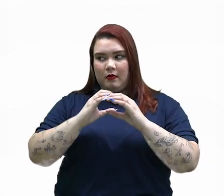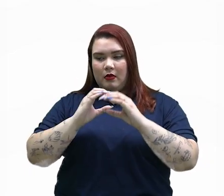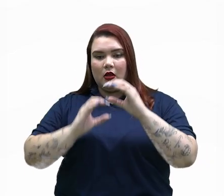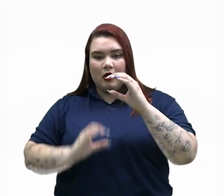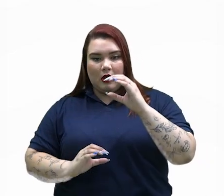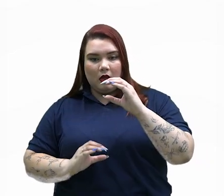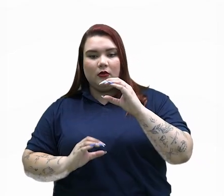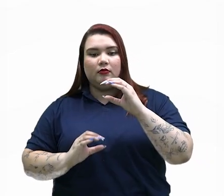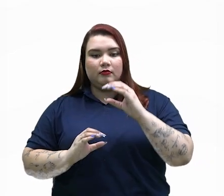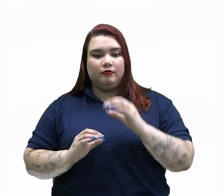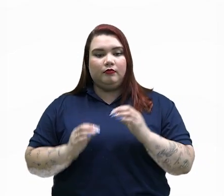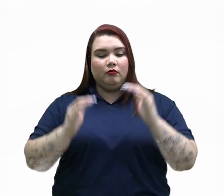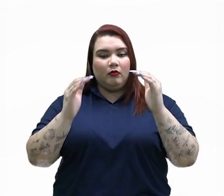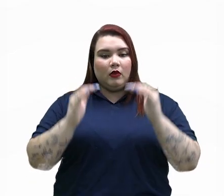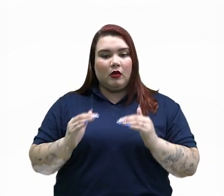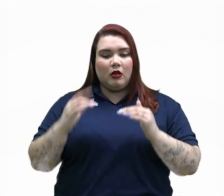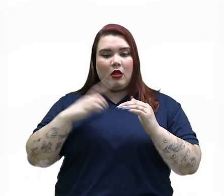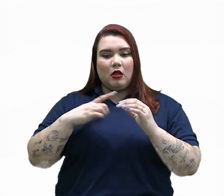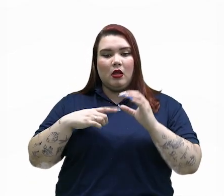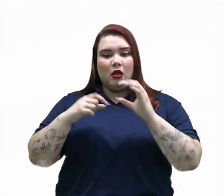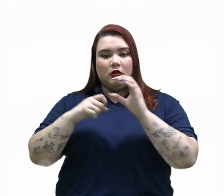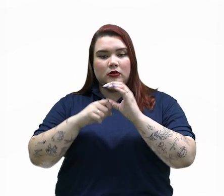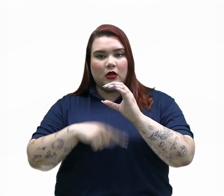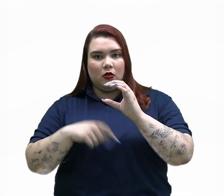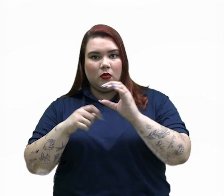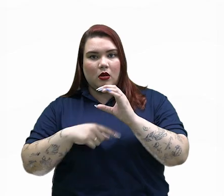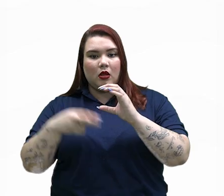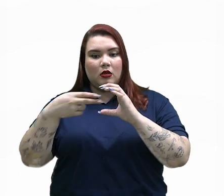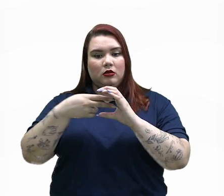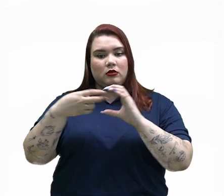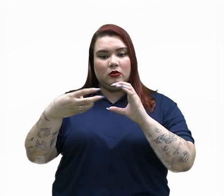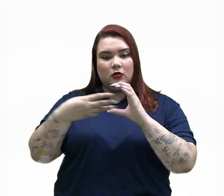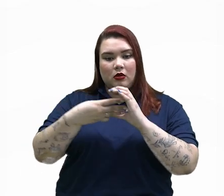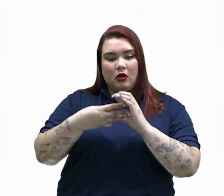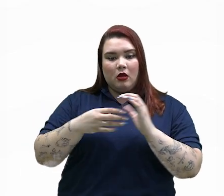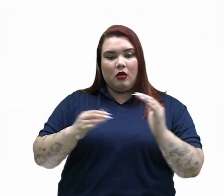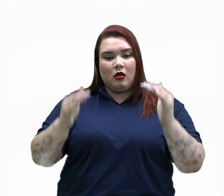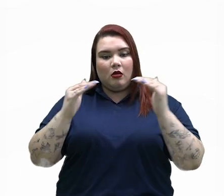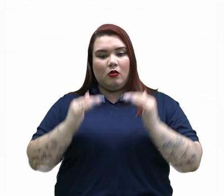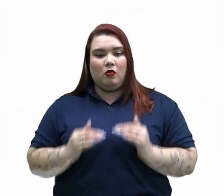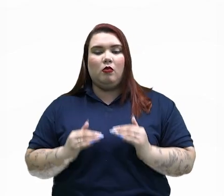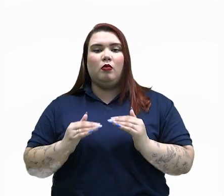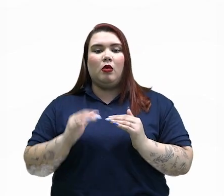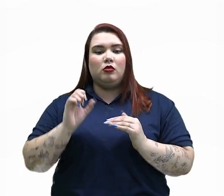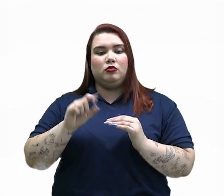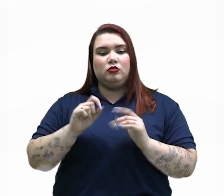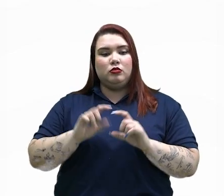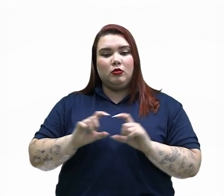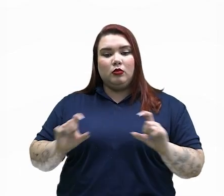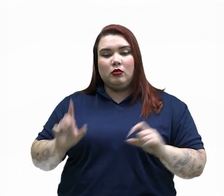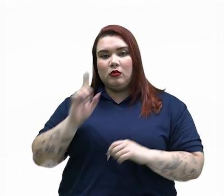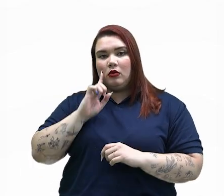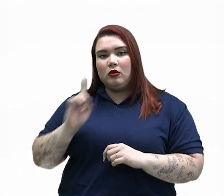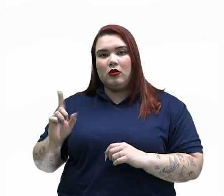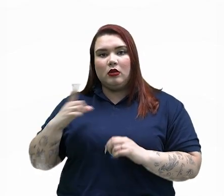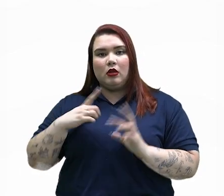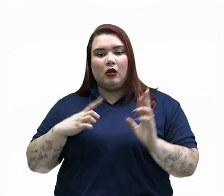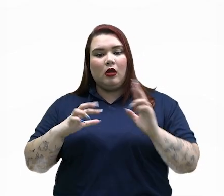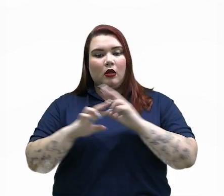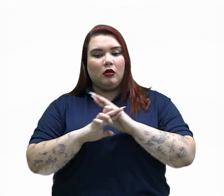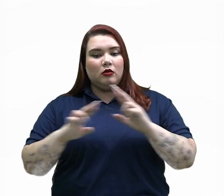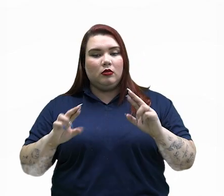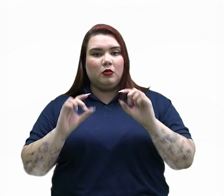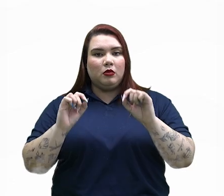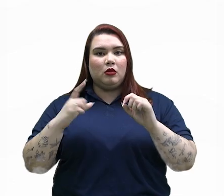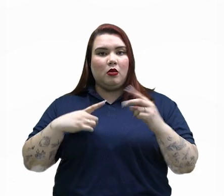aos tipos de ligações, nós temos a saturada e a insaturada. Quanto à natureza dos átomos, a gente pode ter